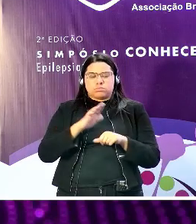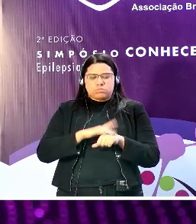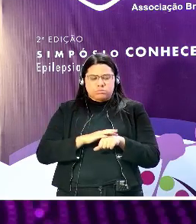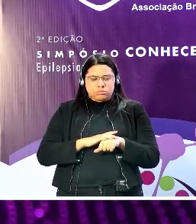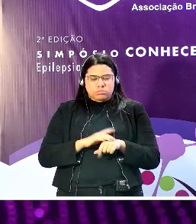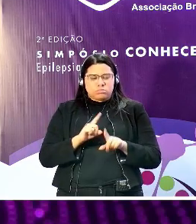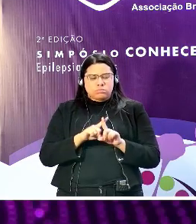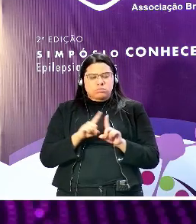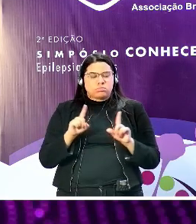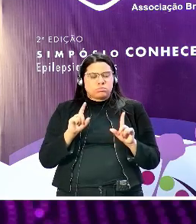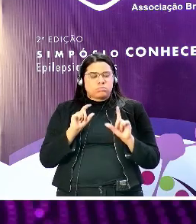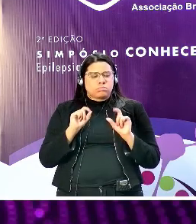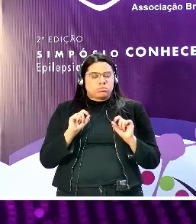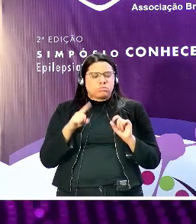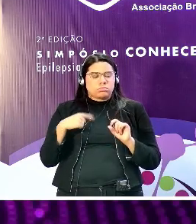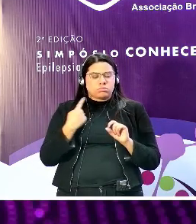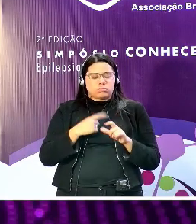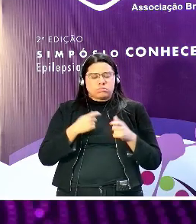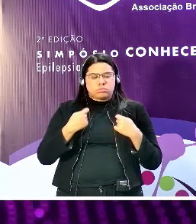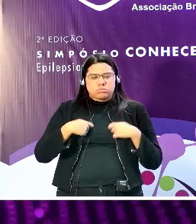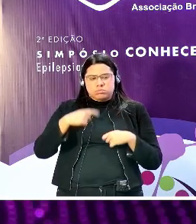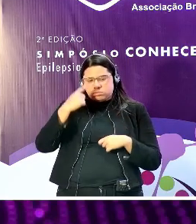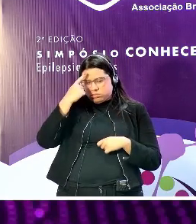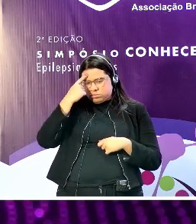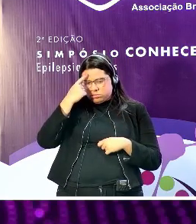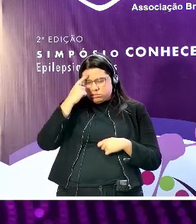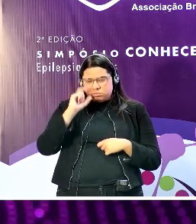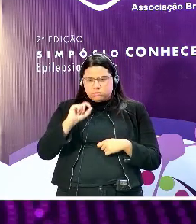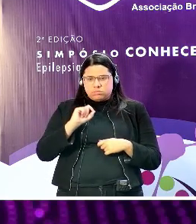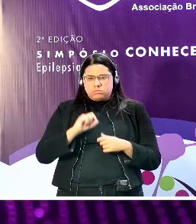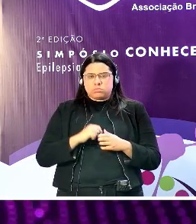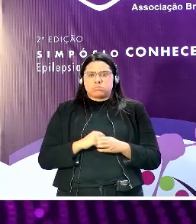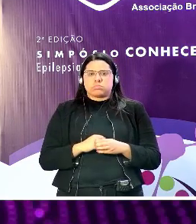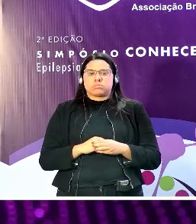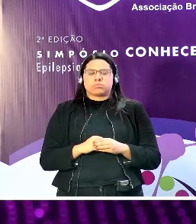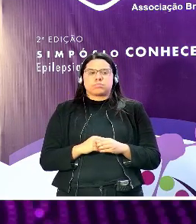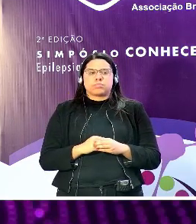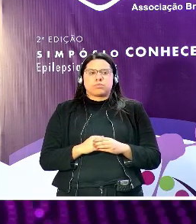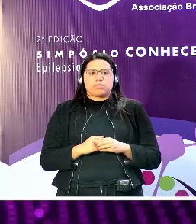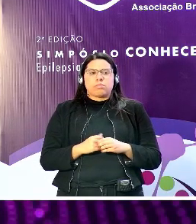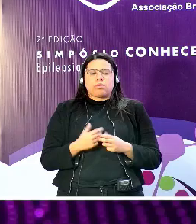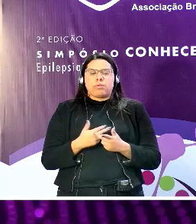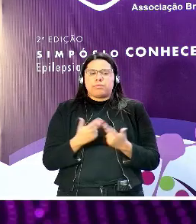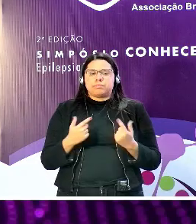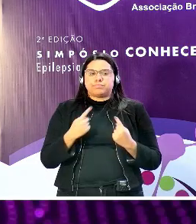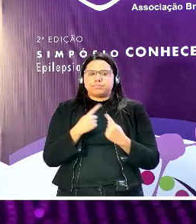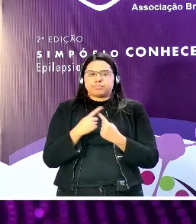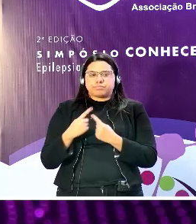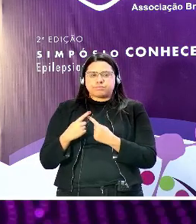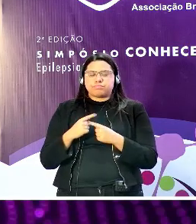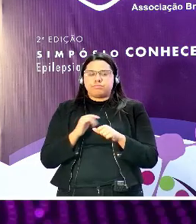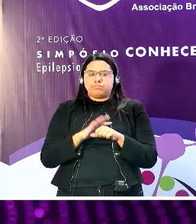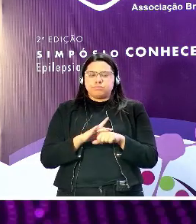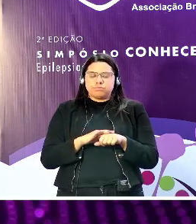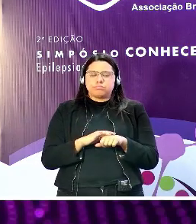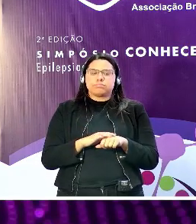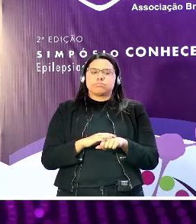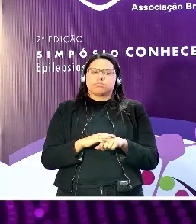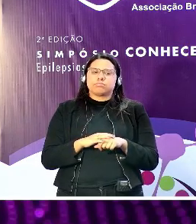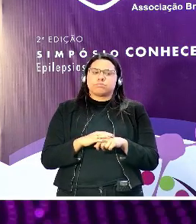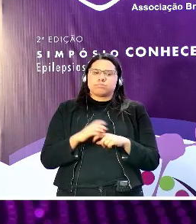questão é que vários fenótipos médicos podem persistir